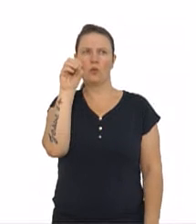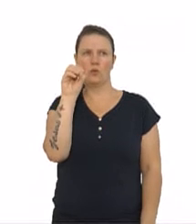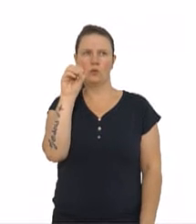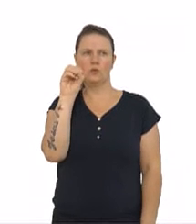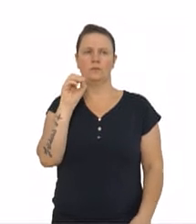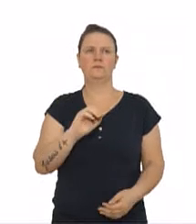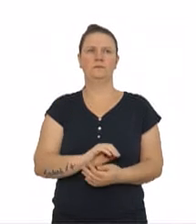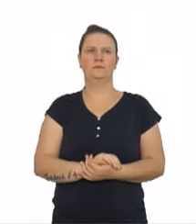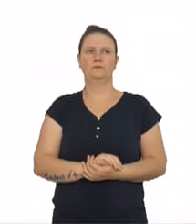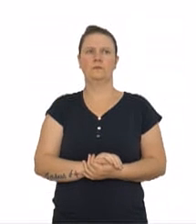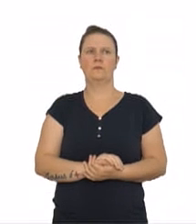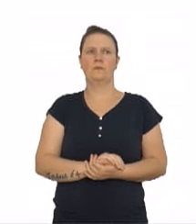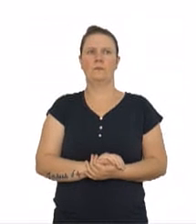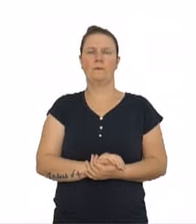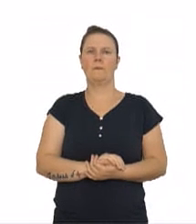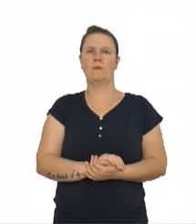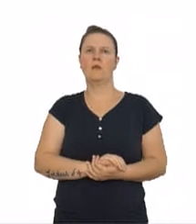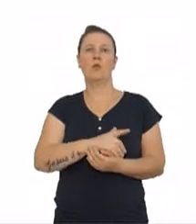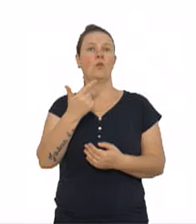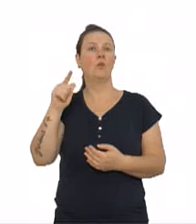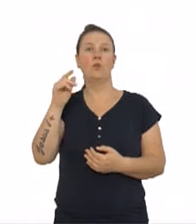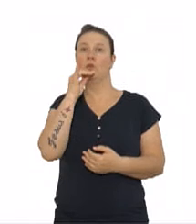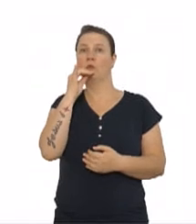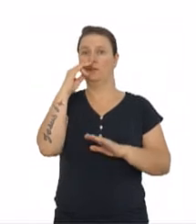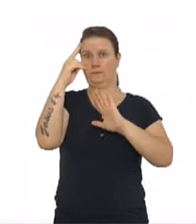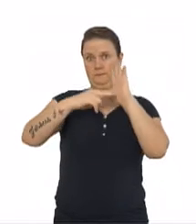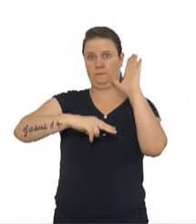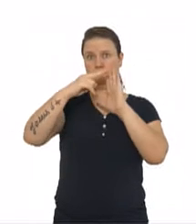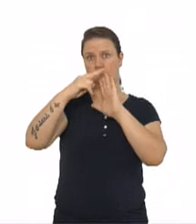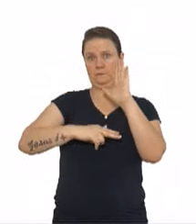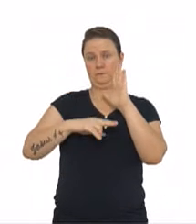outro exemplo. Ele estudiante estudia